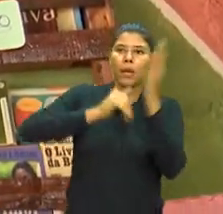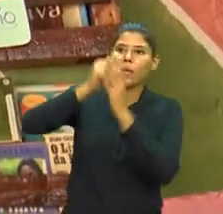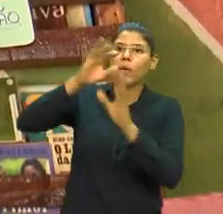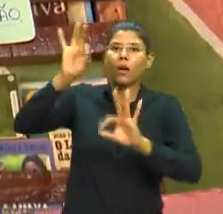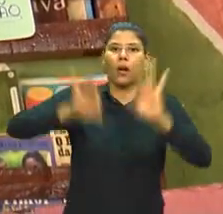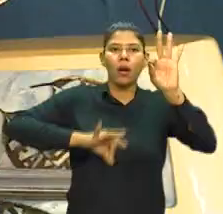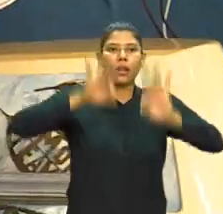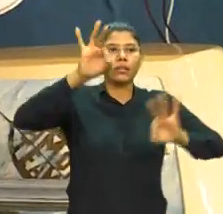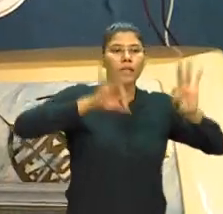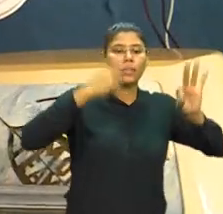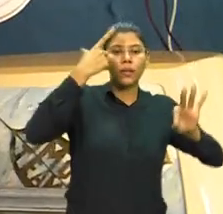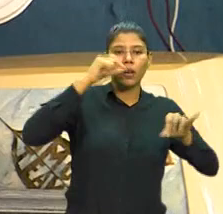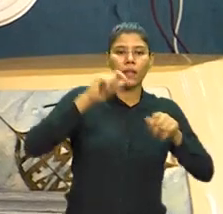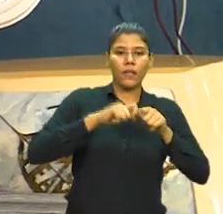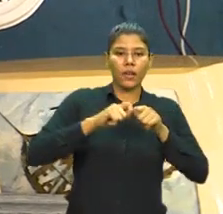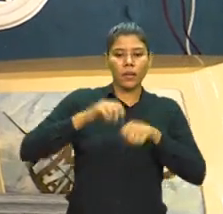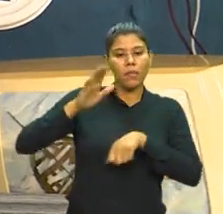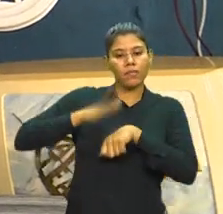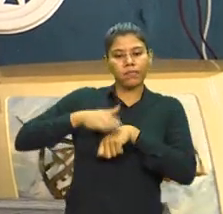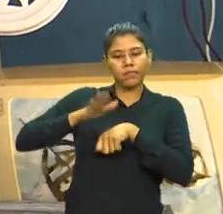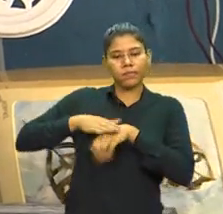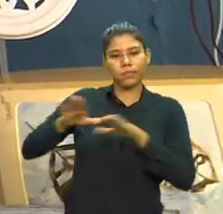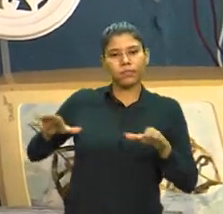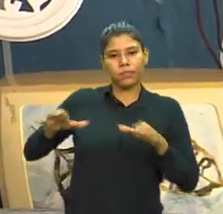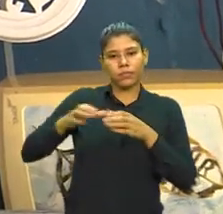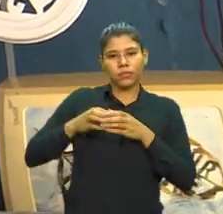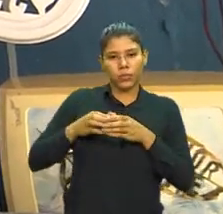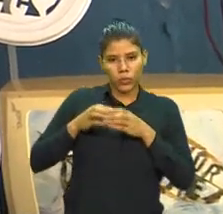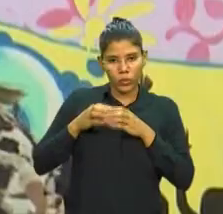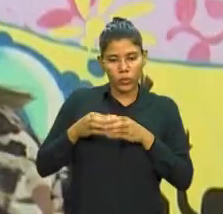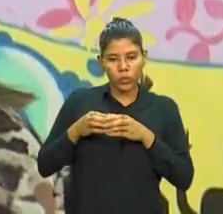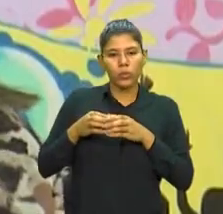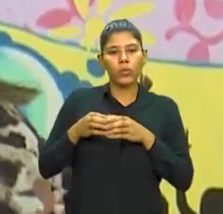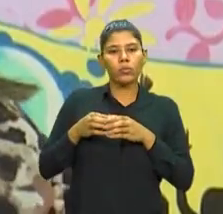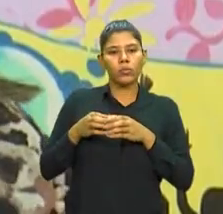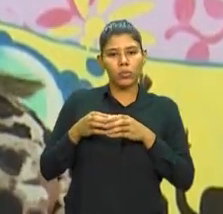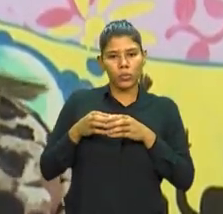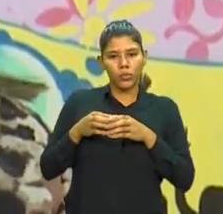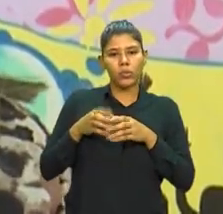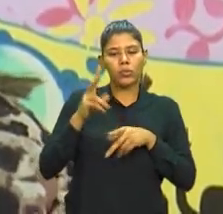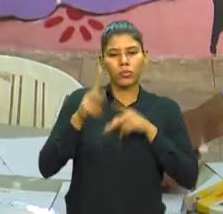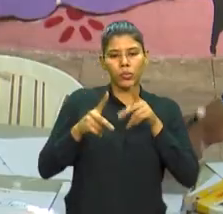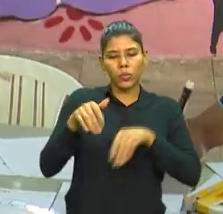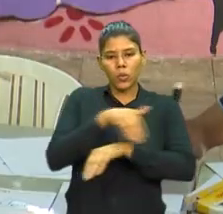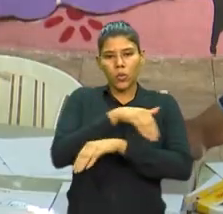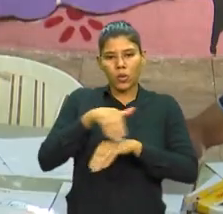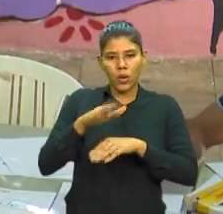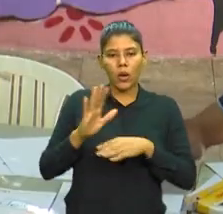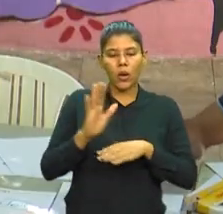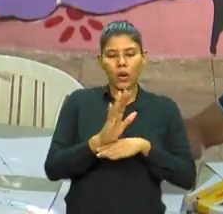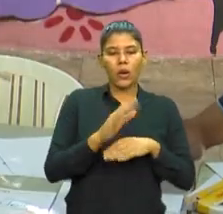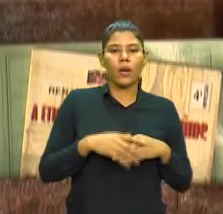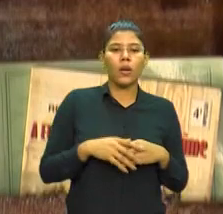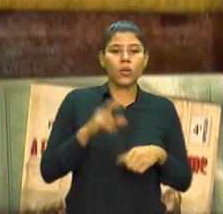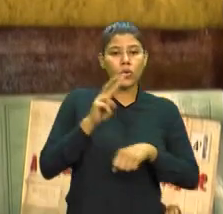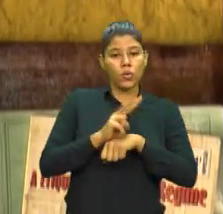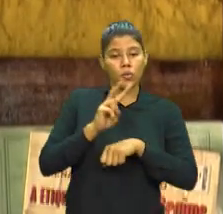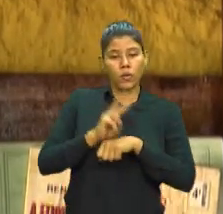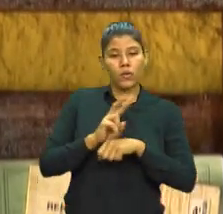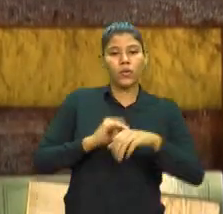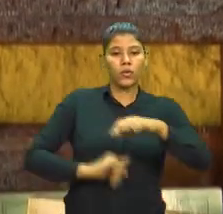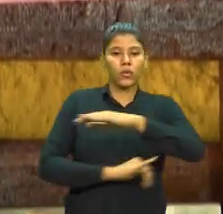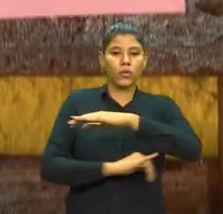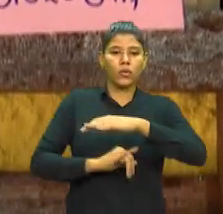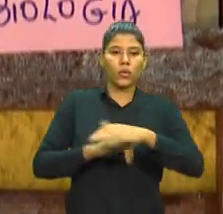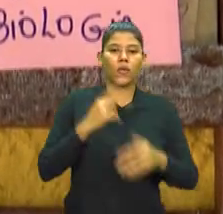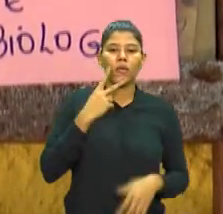próprios usuários através das oficinas de arte e cultura a supervisora do Instituto ressalta que a leitura abre um